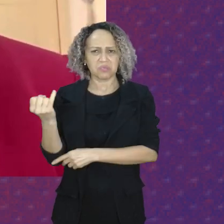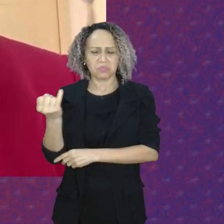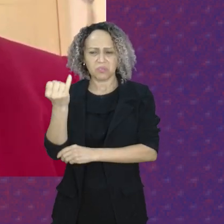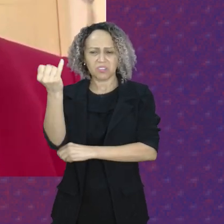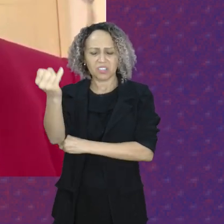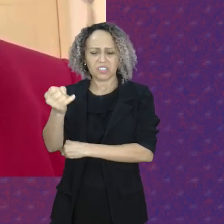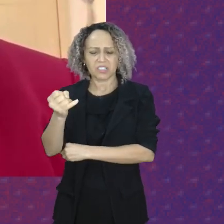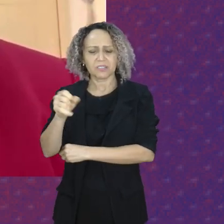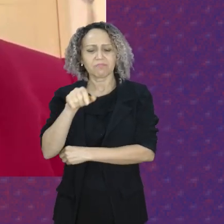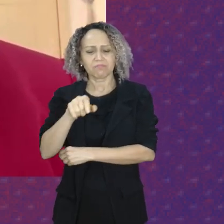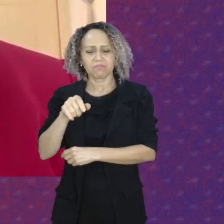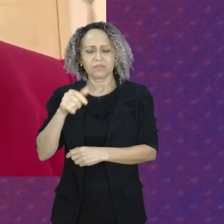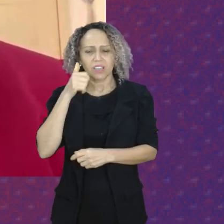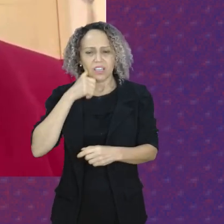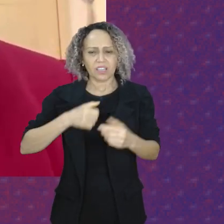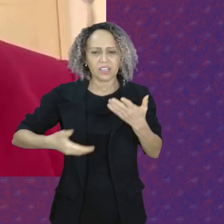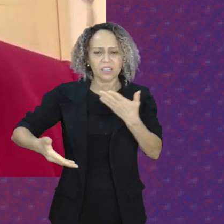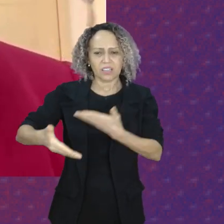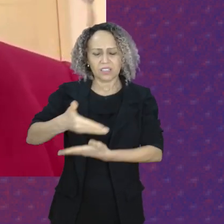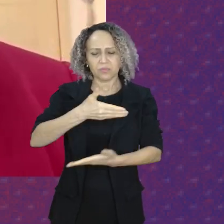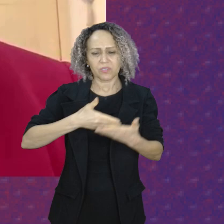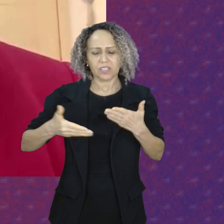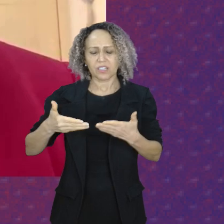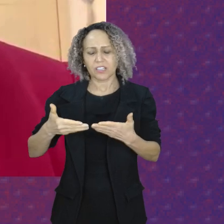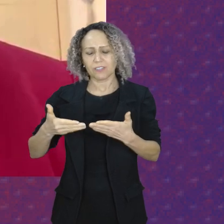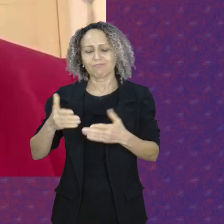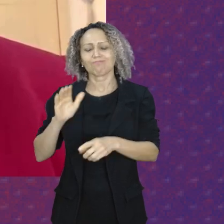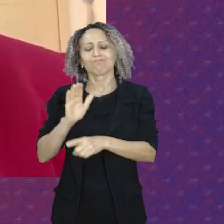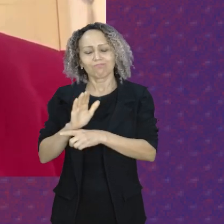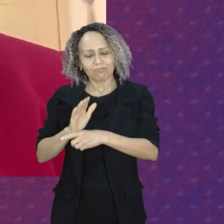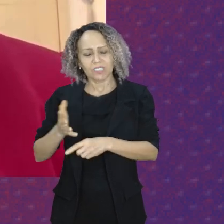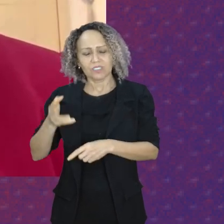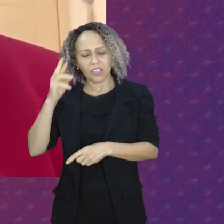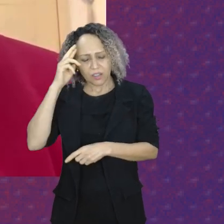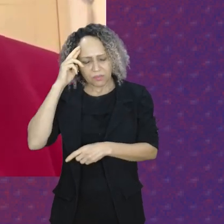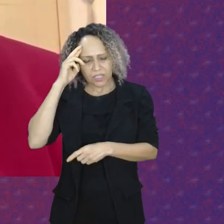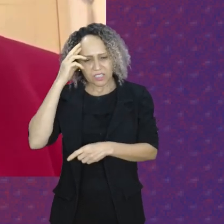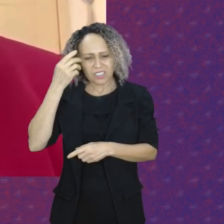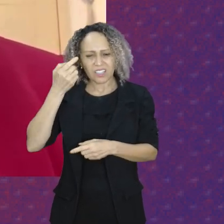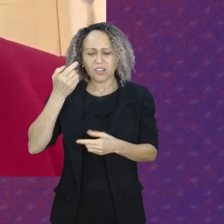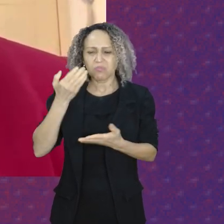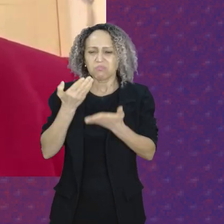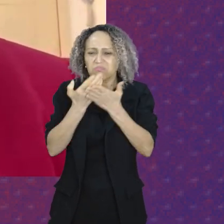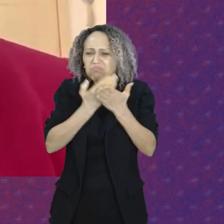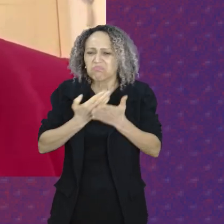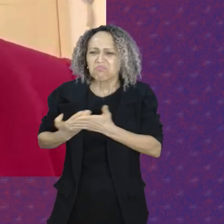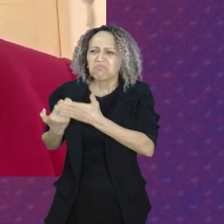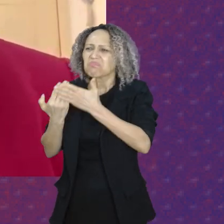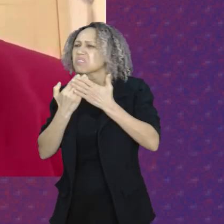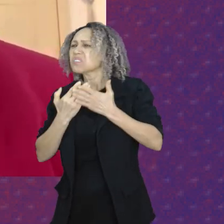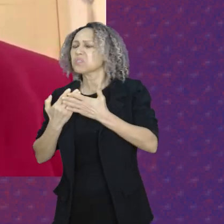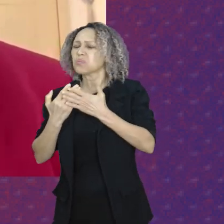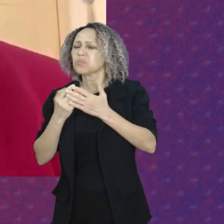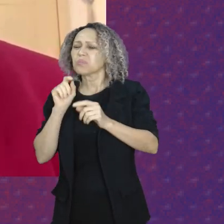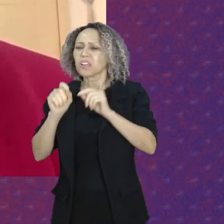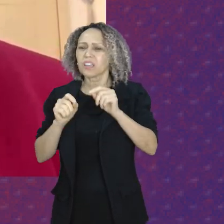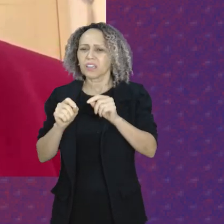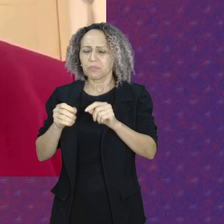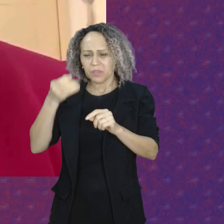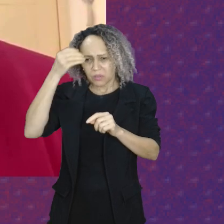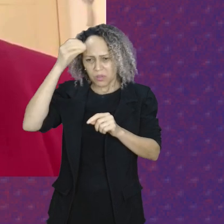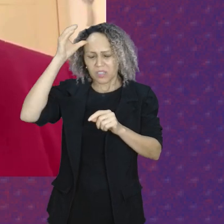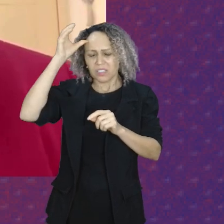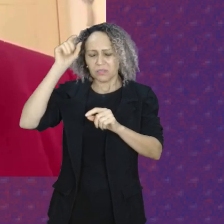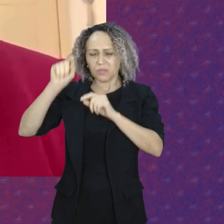Elas, contribuindo com a reflexão, aprofundamento e um conhecimento para guiar a nossa ação